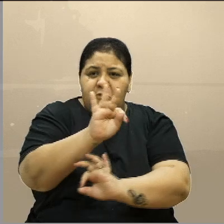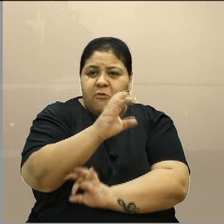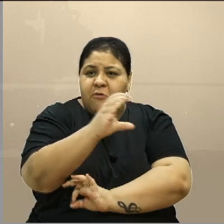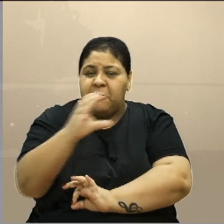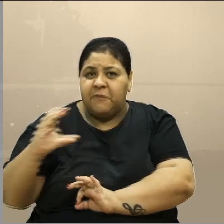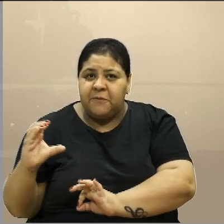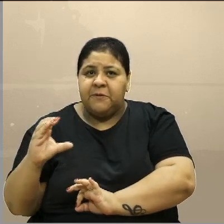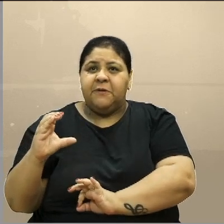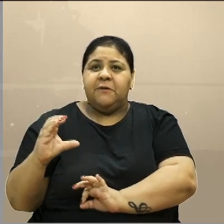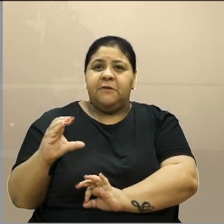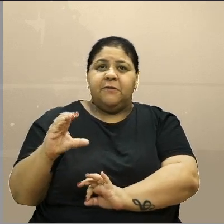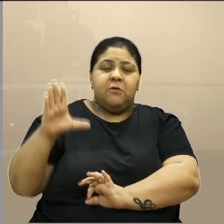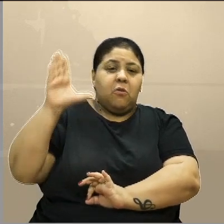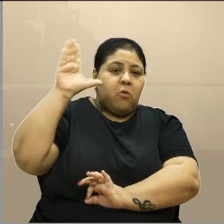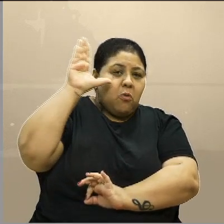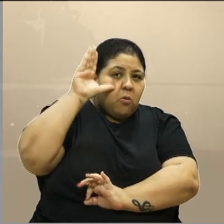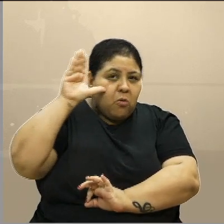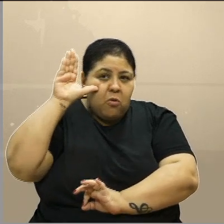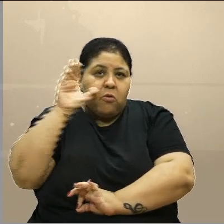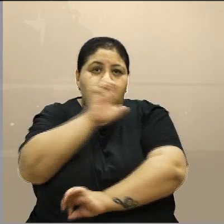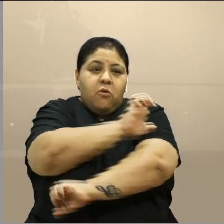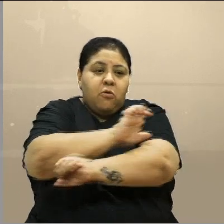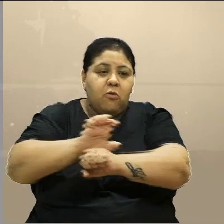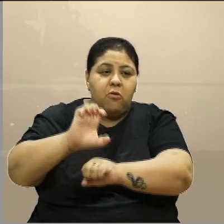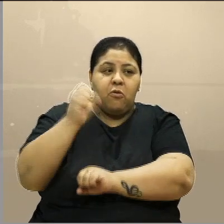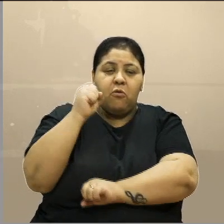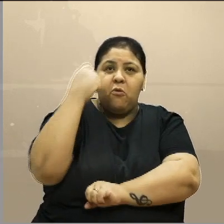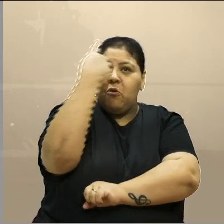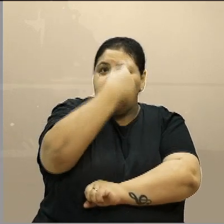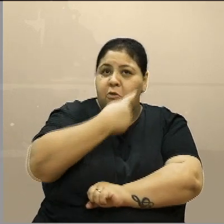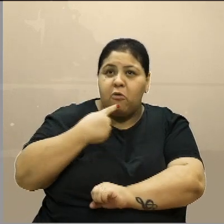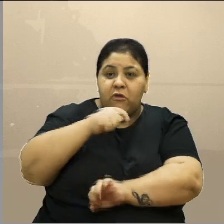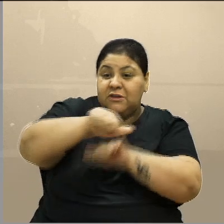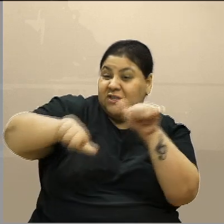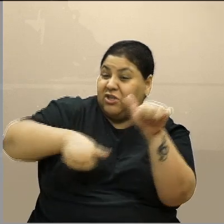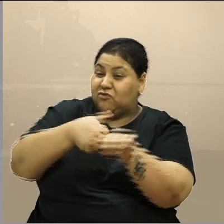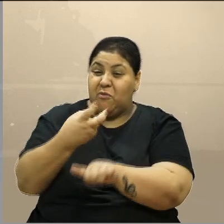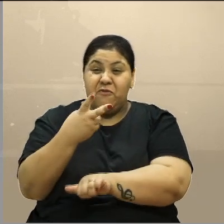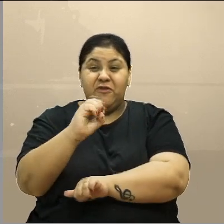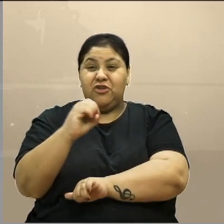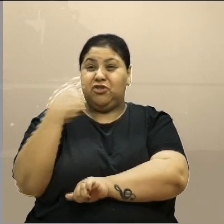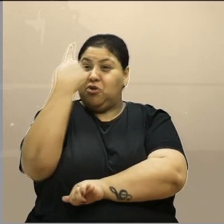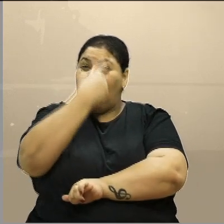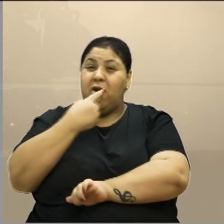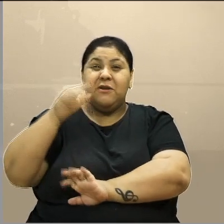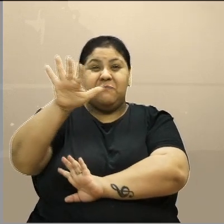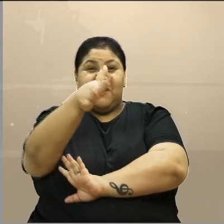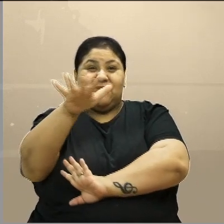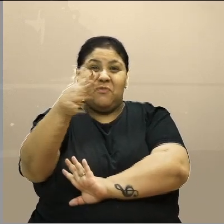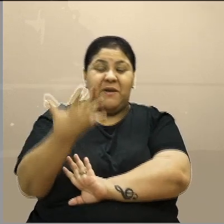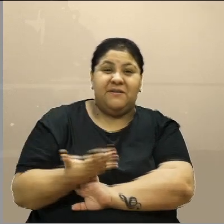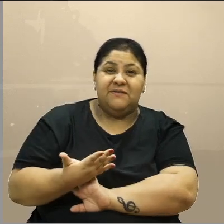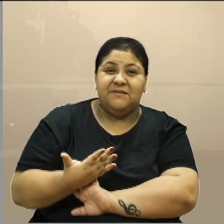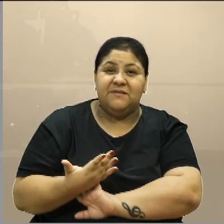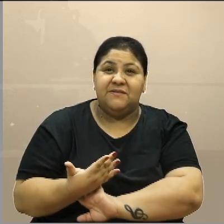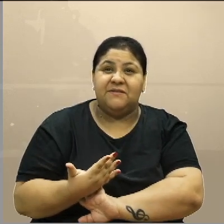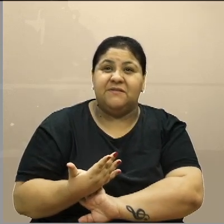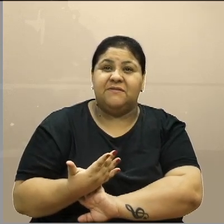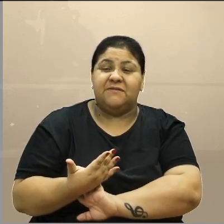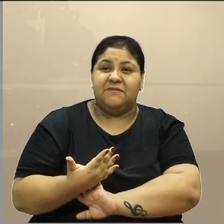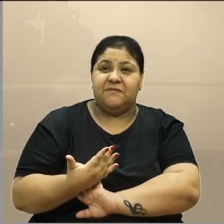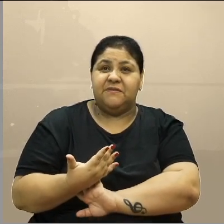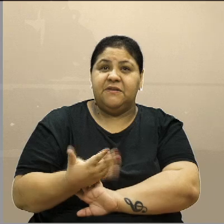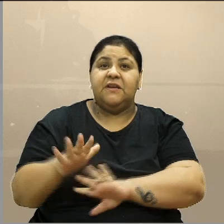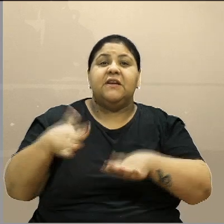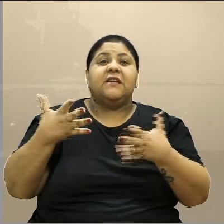estar supervisionando estágios. Então, essas 8 horas viram 20, viram 25. Então, não tem tempo para o professor universitário se dedicar, de fato, à pesquisa.